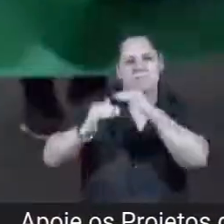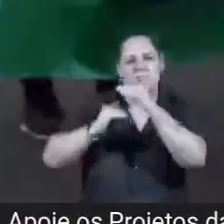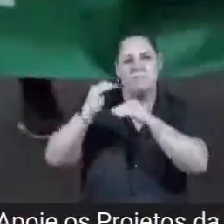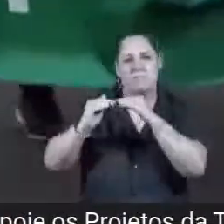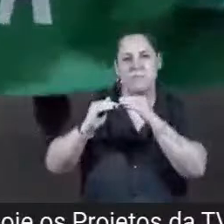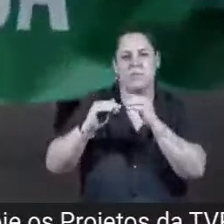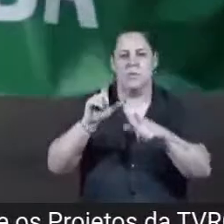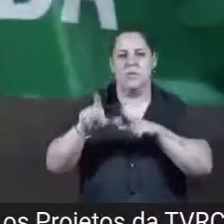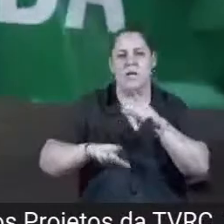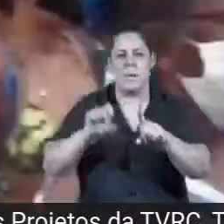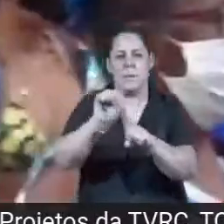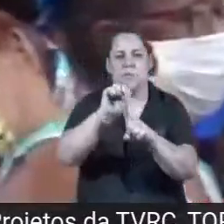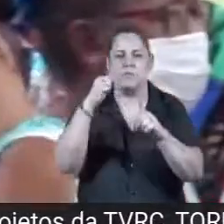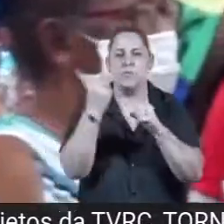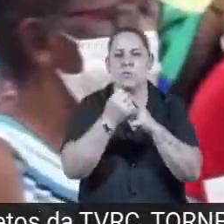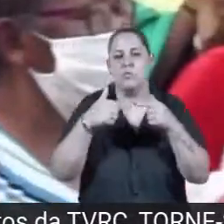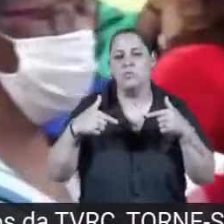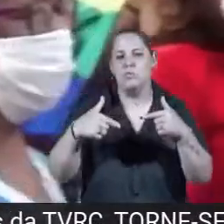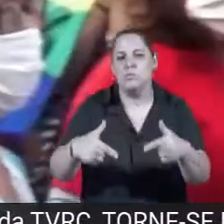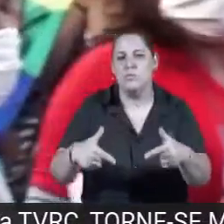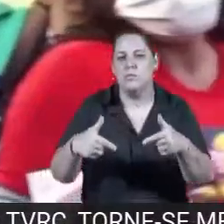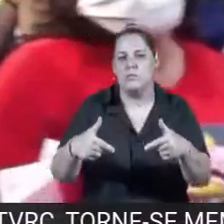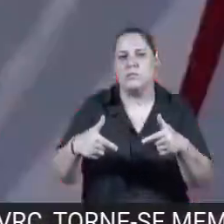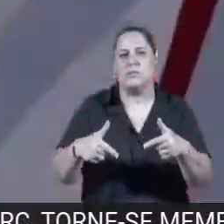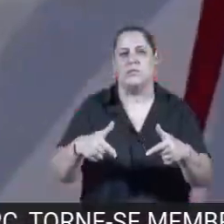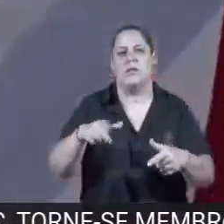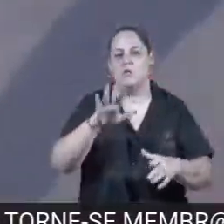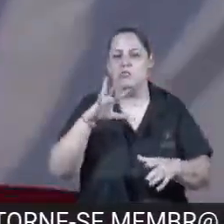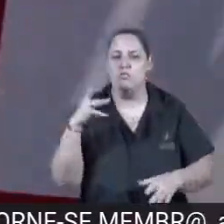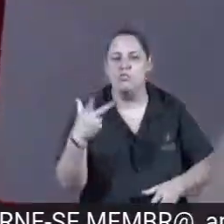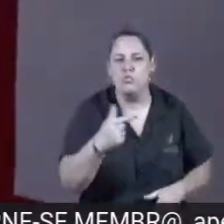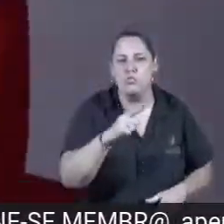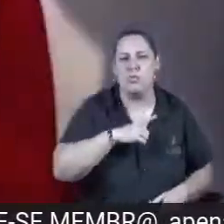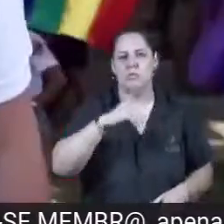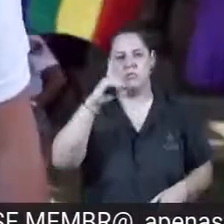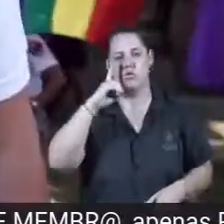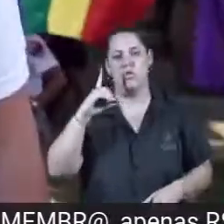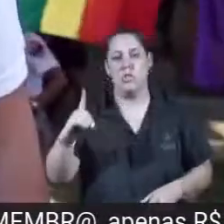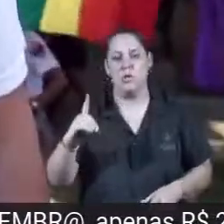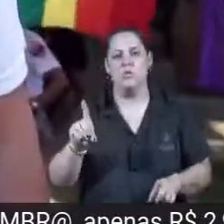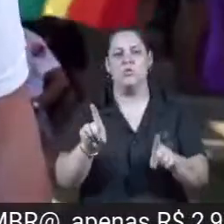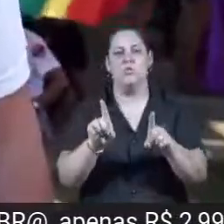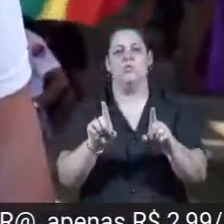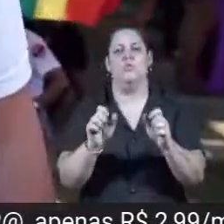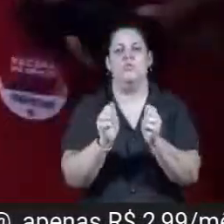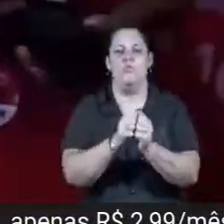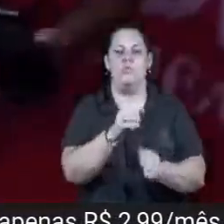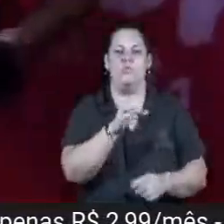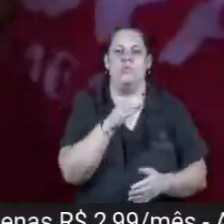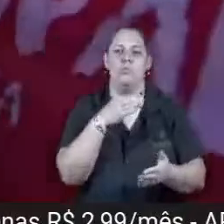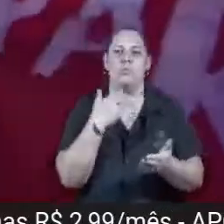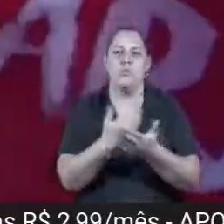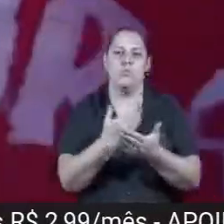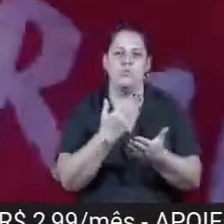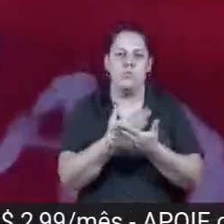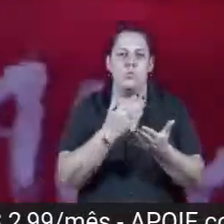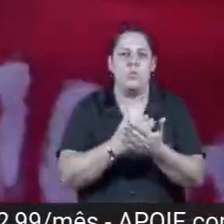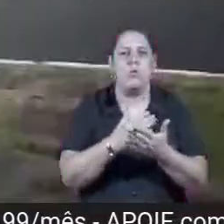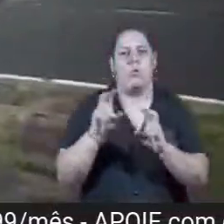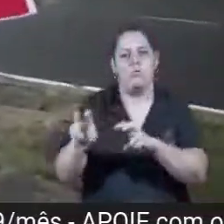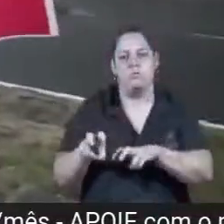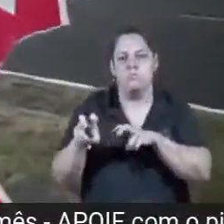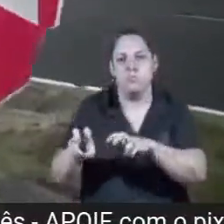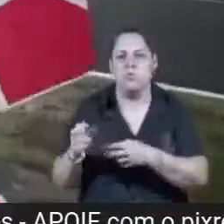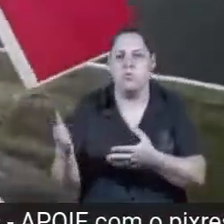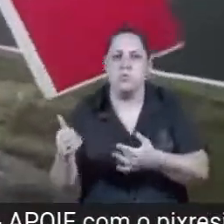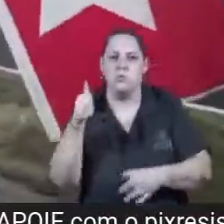desenvolvimento social, ao lutar pelo direito de todos através dos movimentos estudantis, movimentos do campo, movimentos da juventude